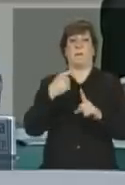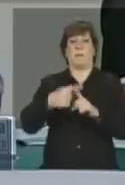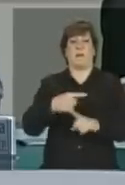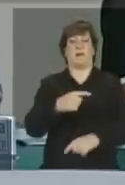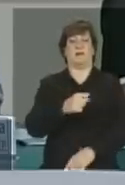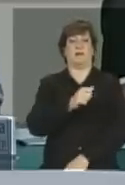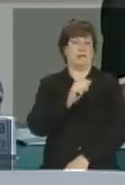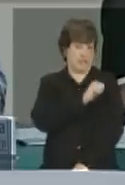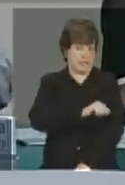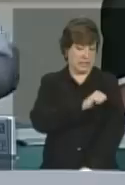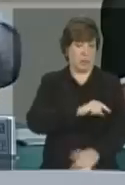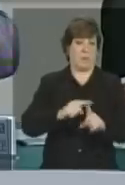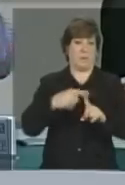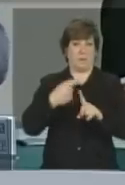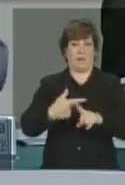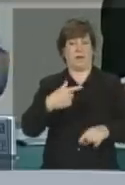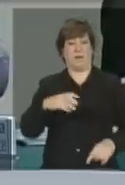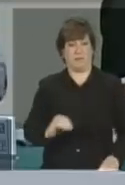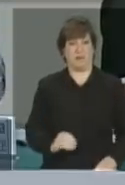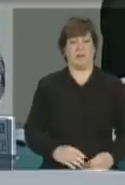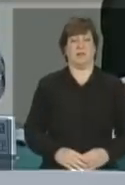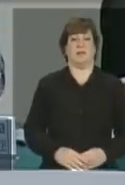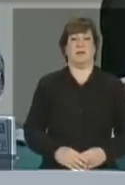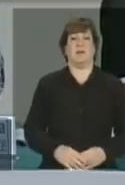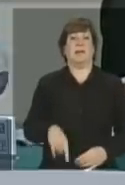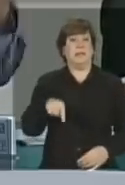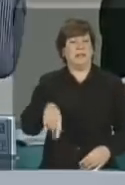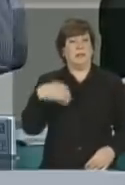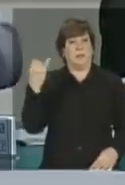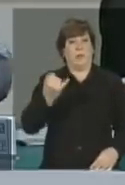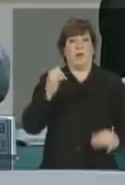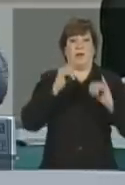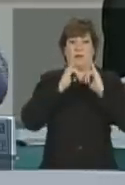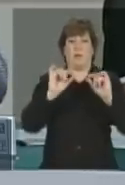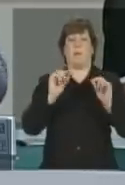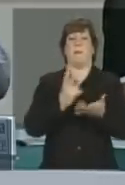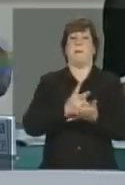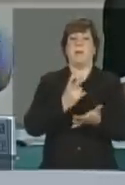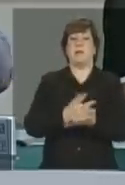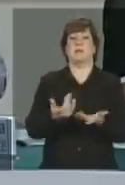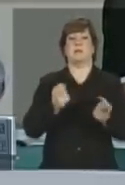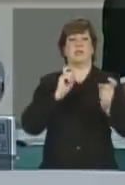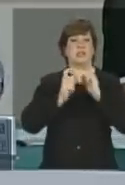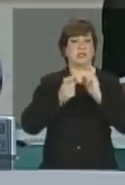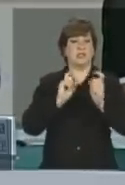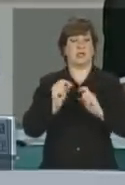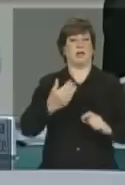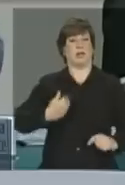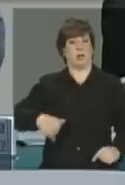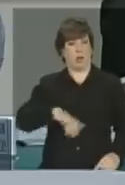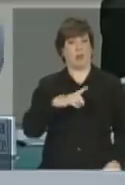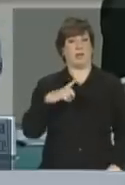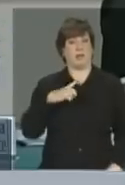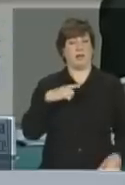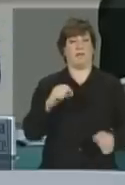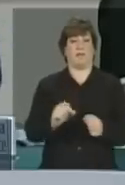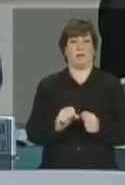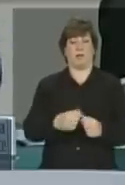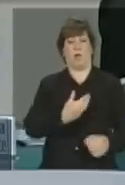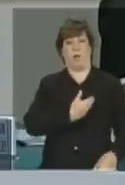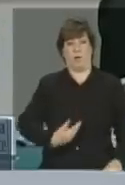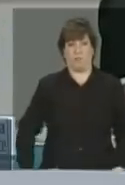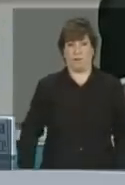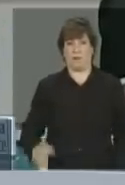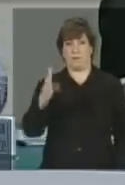pilar da economia verde. Isso é importante de sinalizar, porque mesmo nos diálogos que nós estamos promovendo, o governo